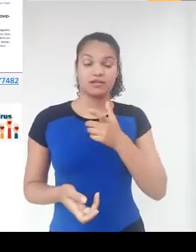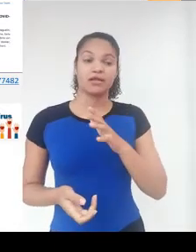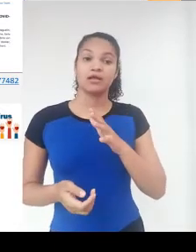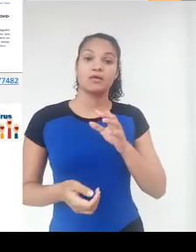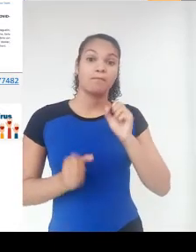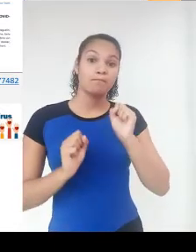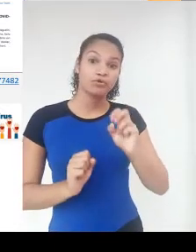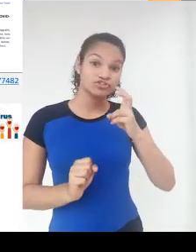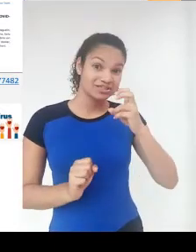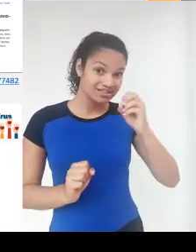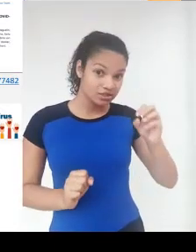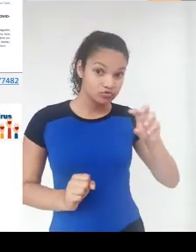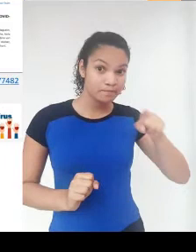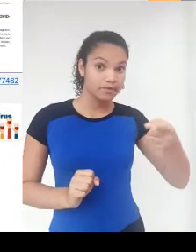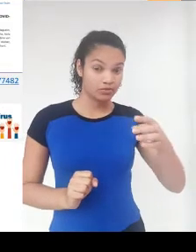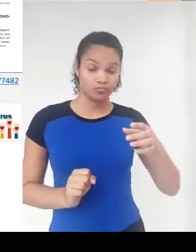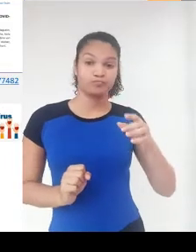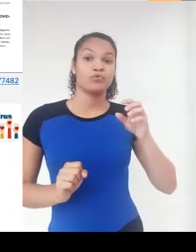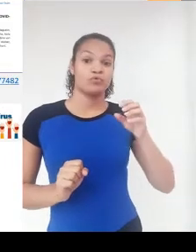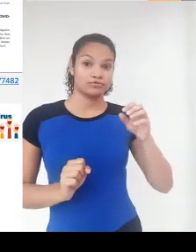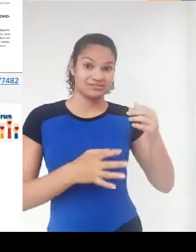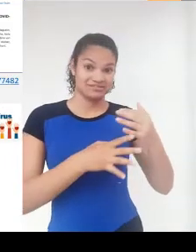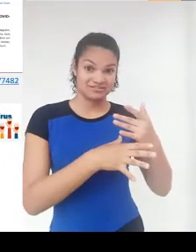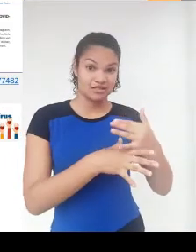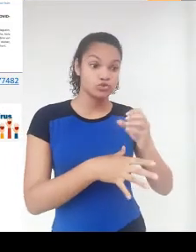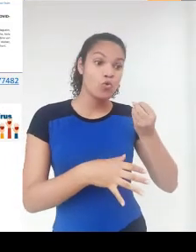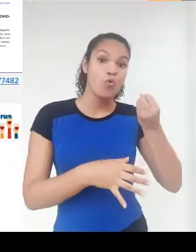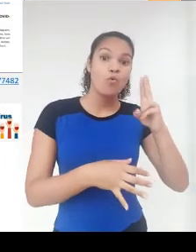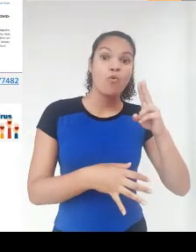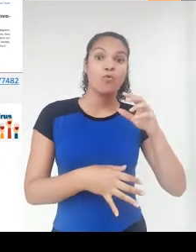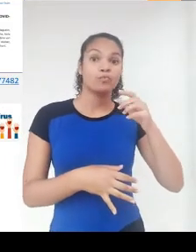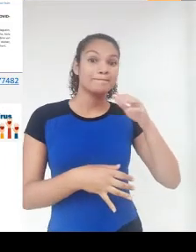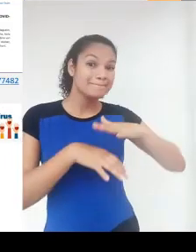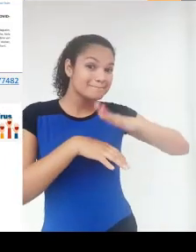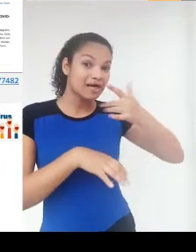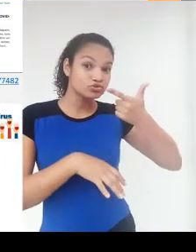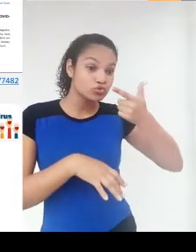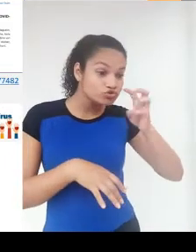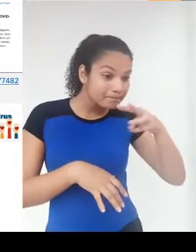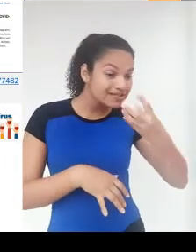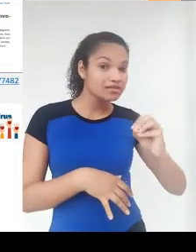na Grã-Bretanha, no Reino Unido, e mais de 2 milhões de pessoas nos Estados Unidos. E existem